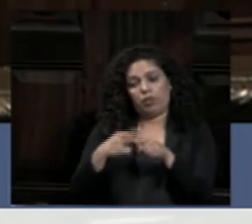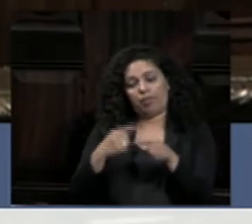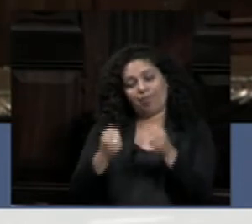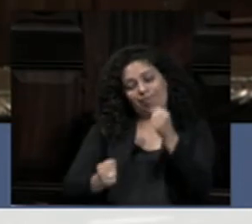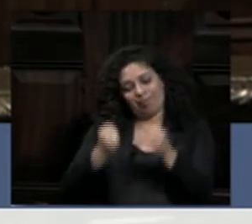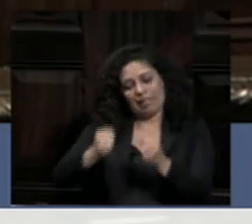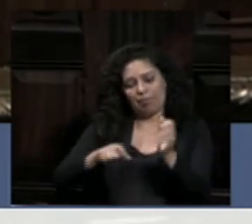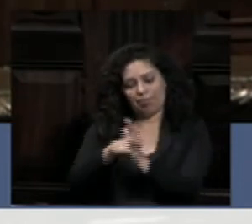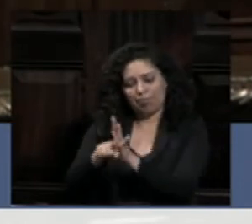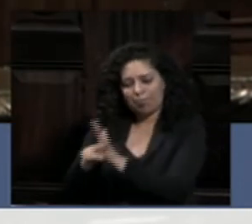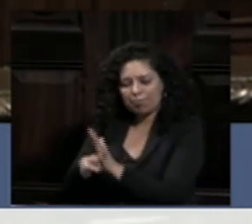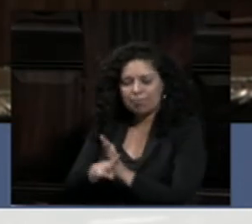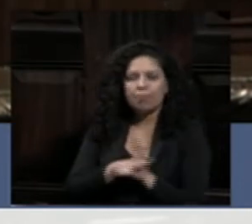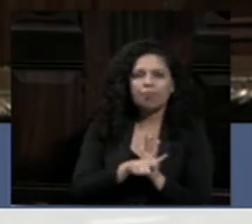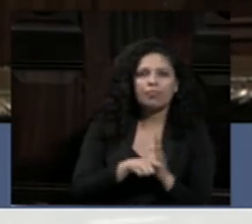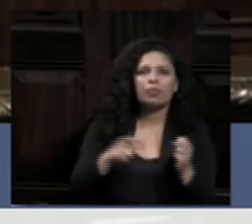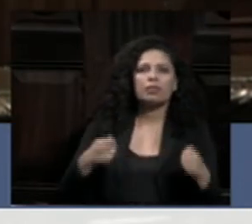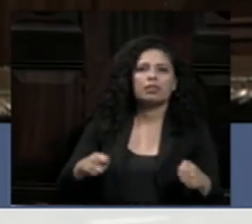Isso